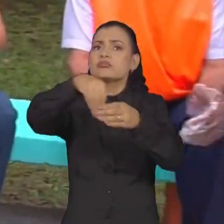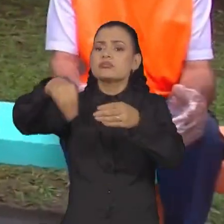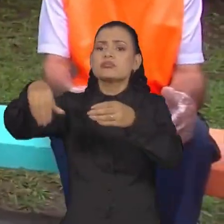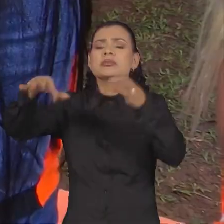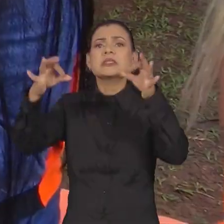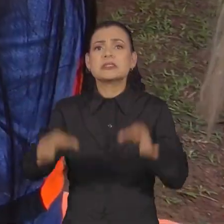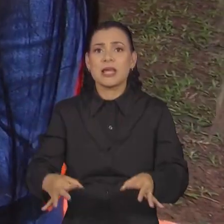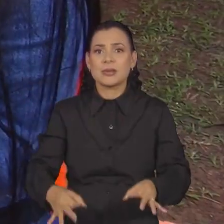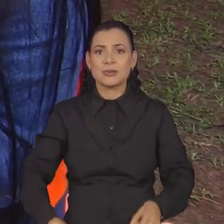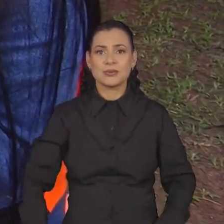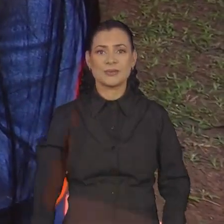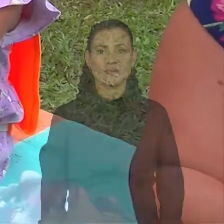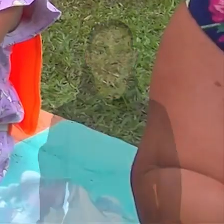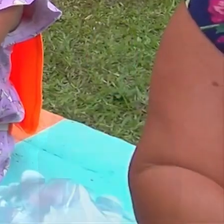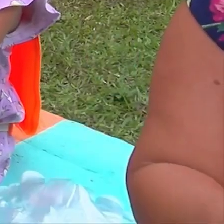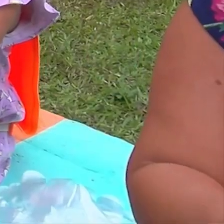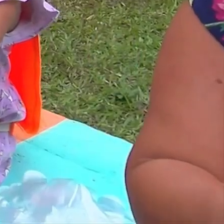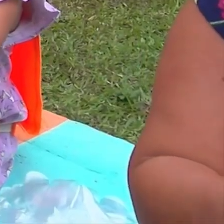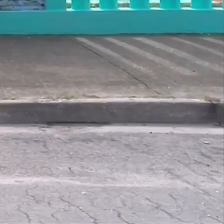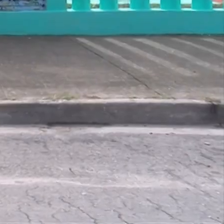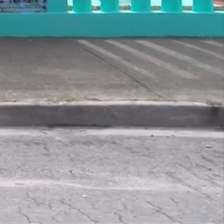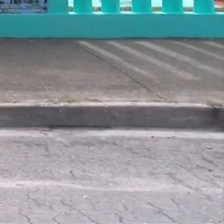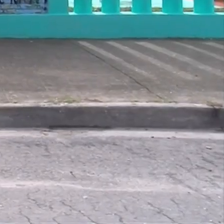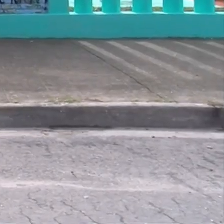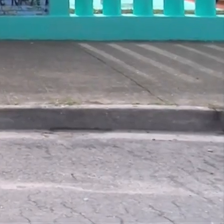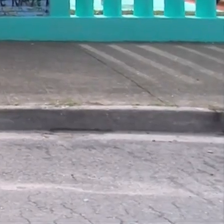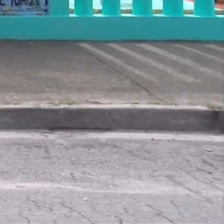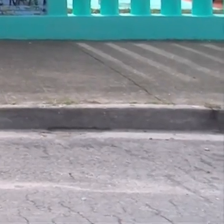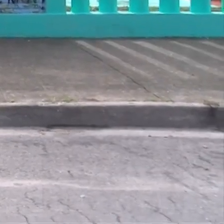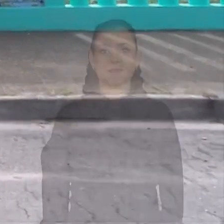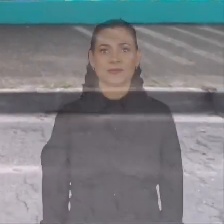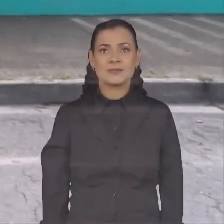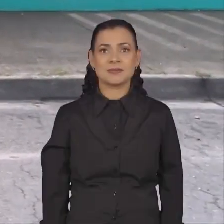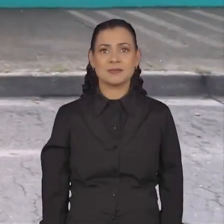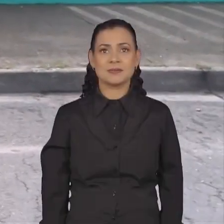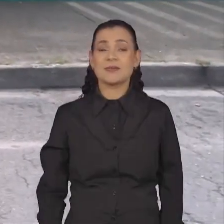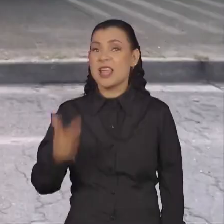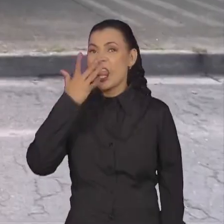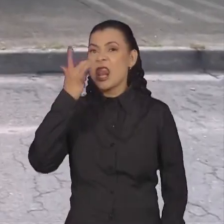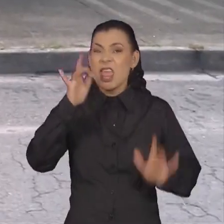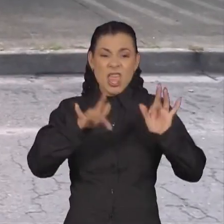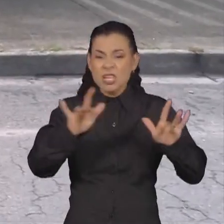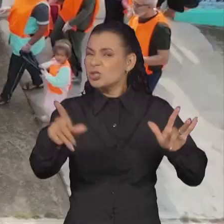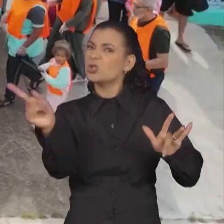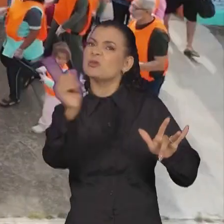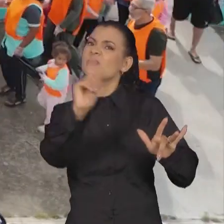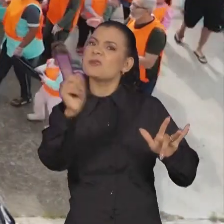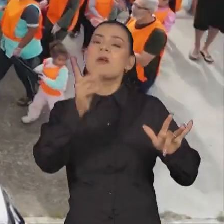Lixo é no lixo.